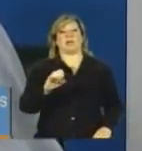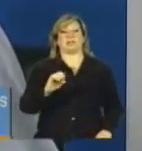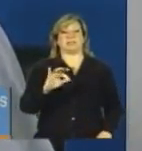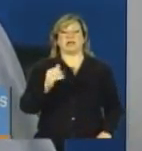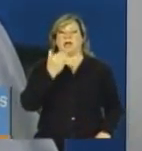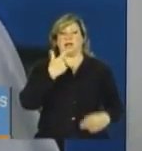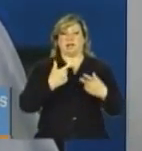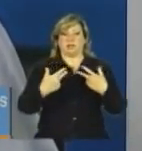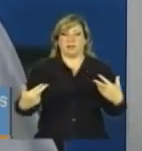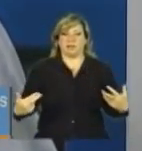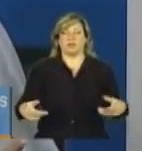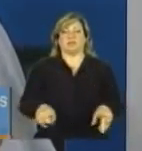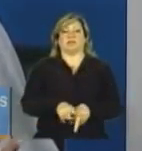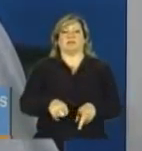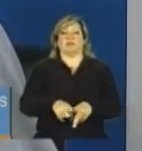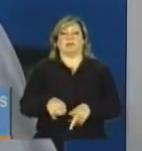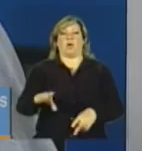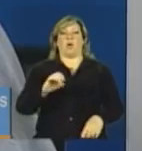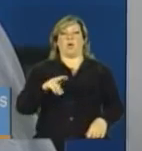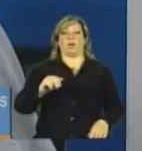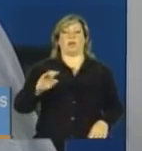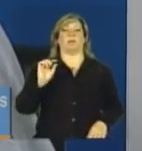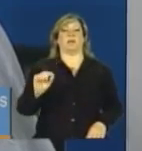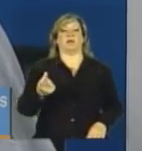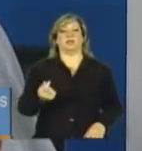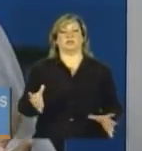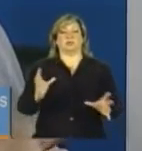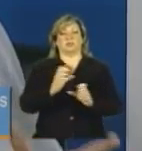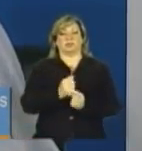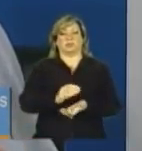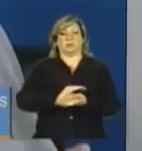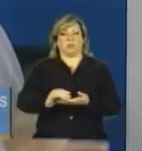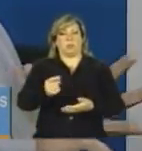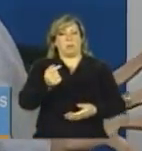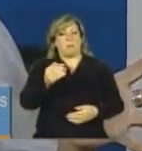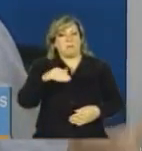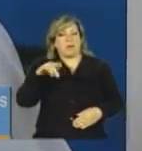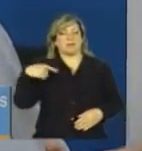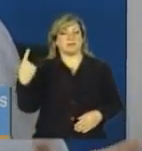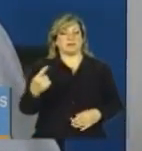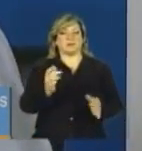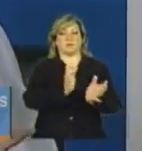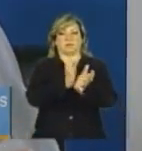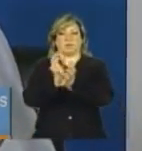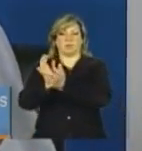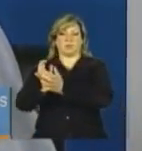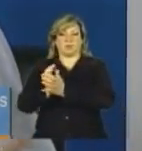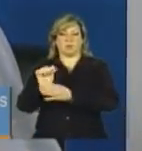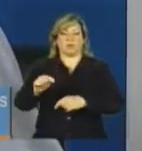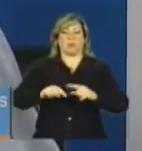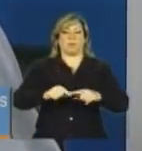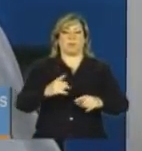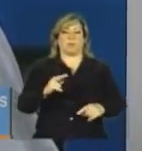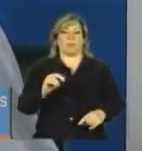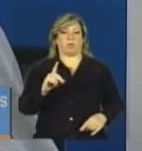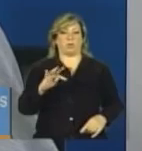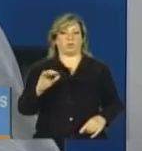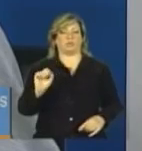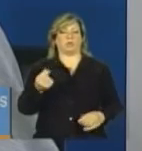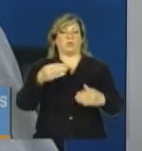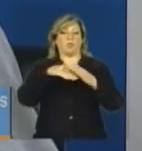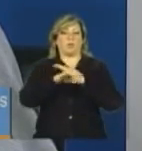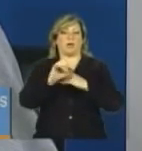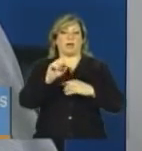né? e também operação via CONAB com recursos um pouco mais para organizações, né, por produto, eh, produtos